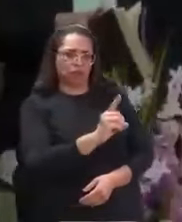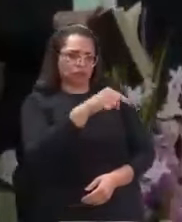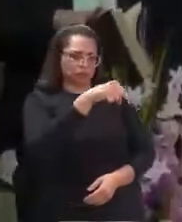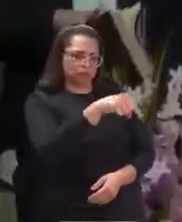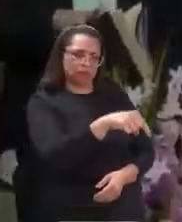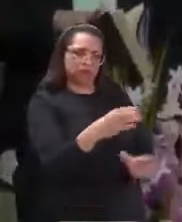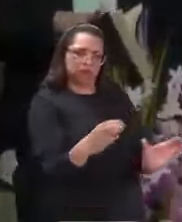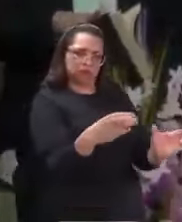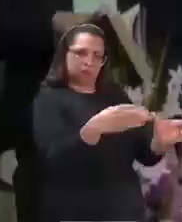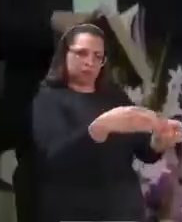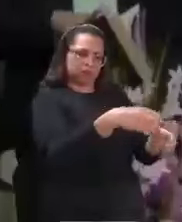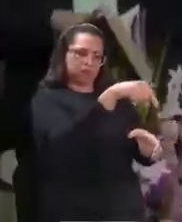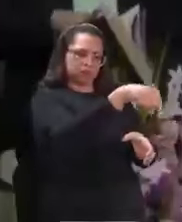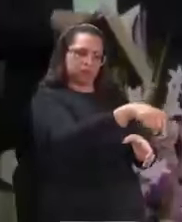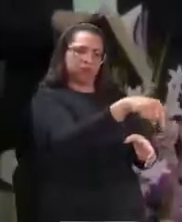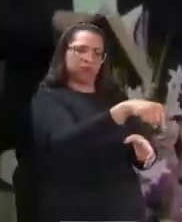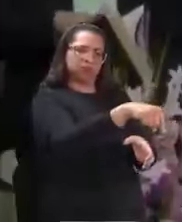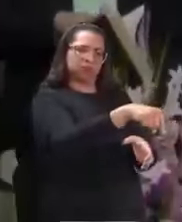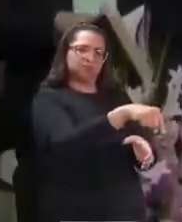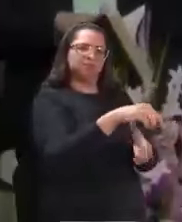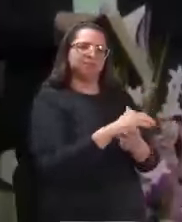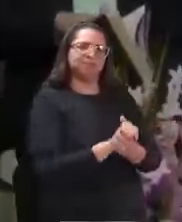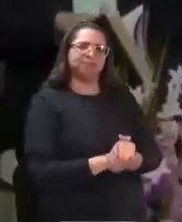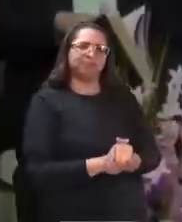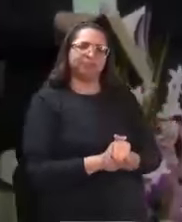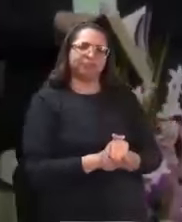isca não vai fazer